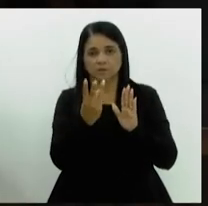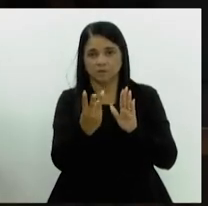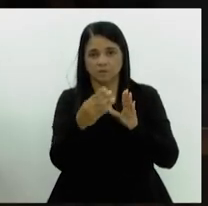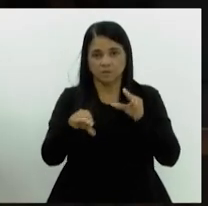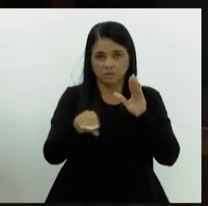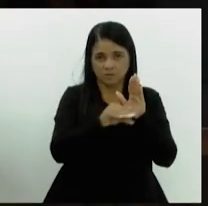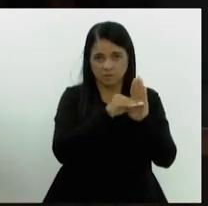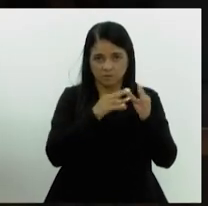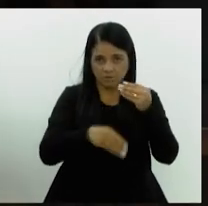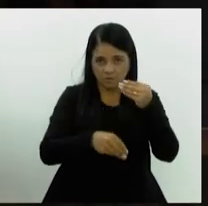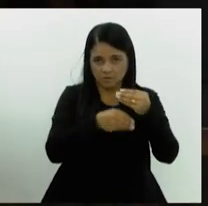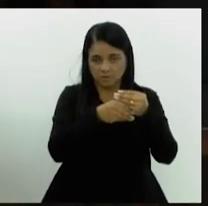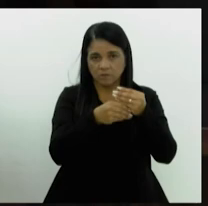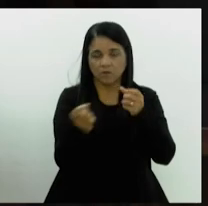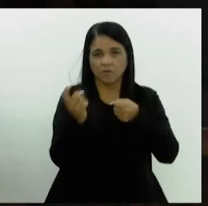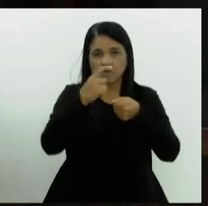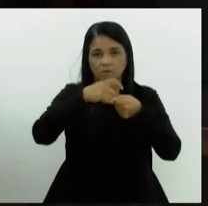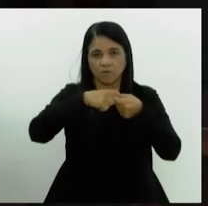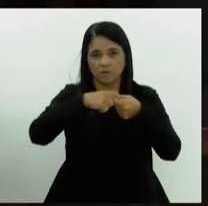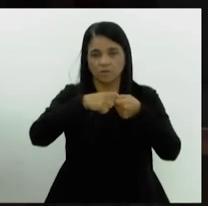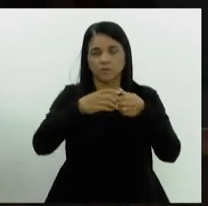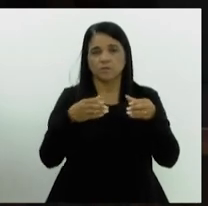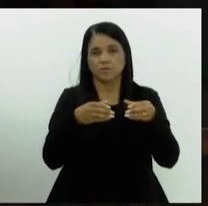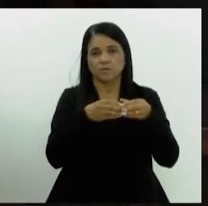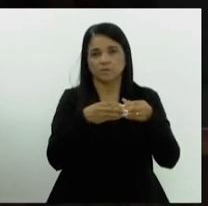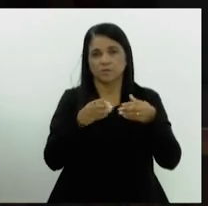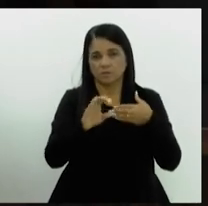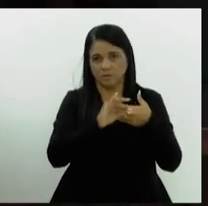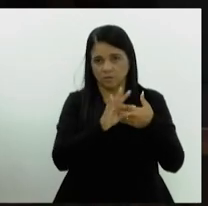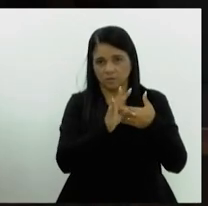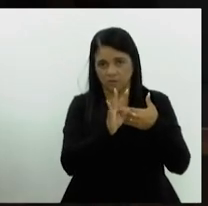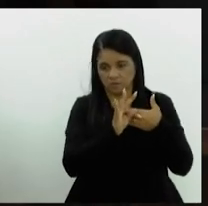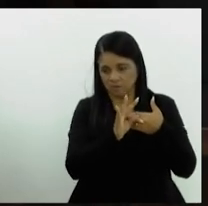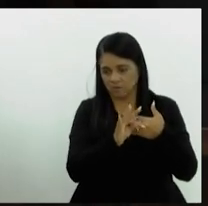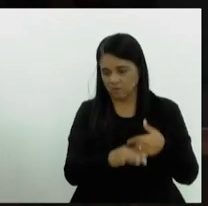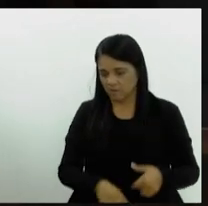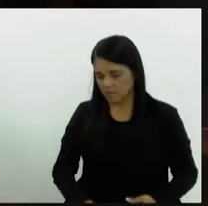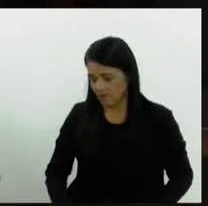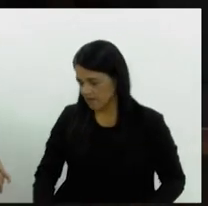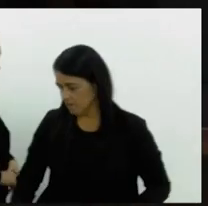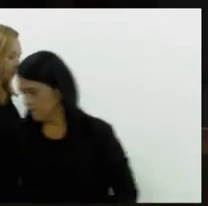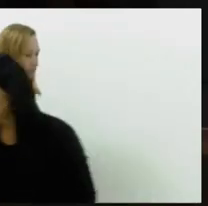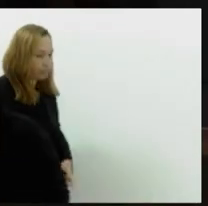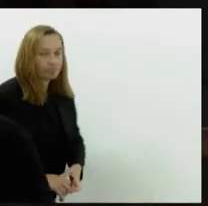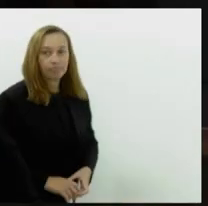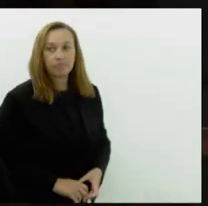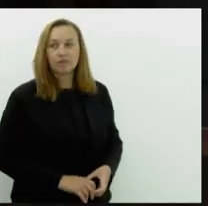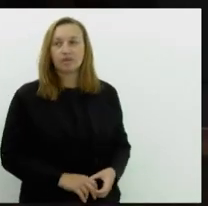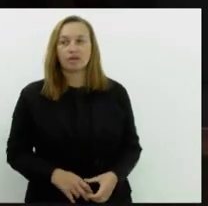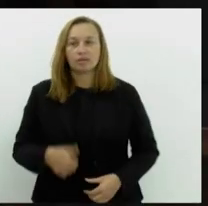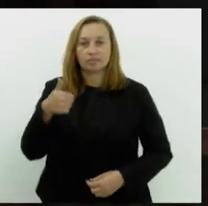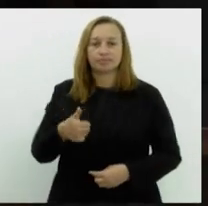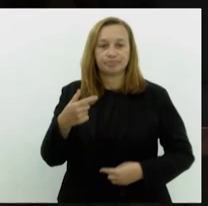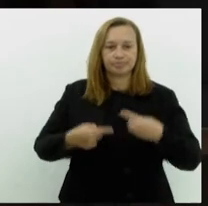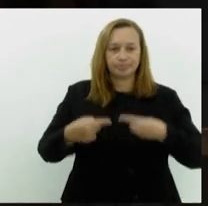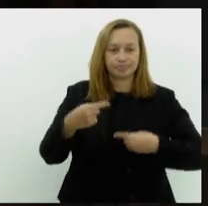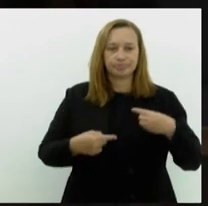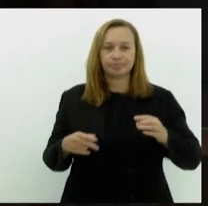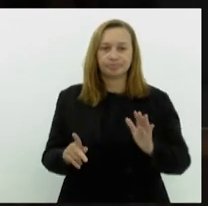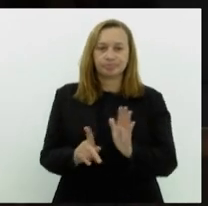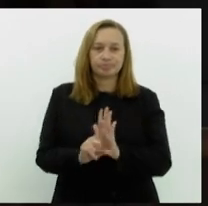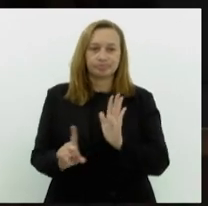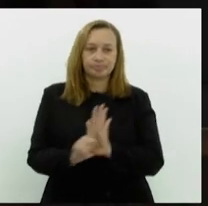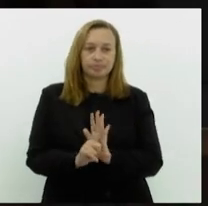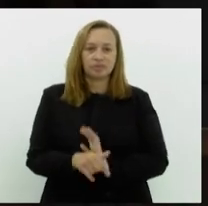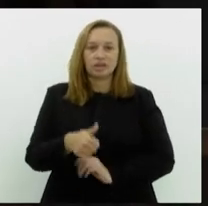três emendas e retorna às comissões técnicas. Em primeira discussão, projeto de